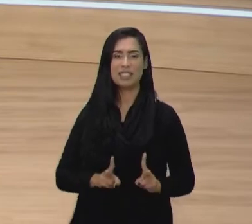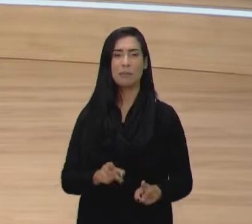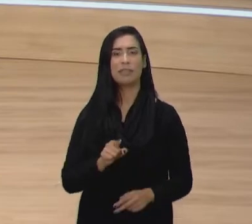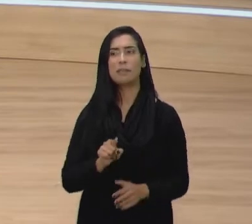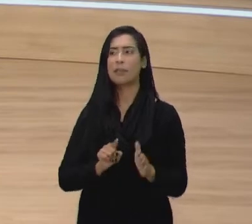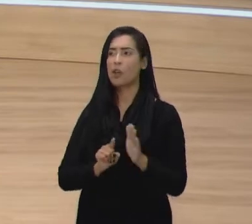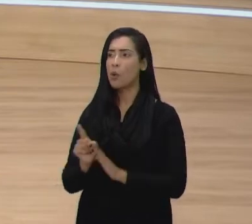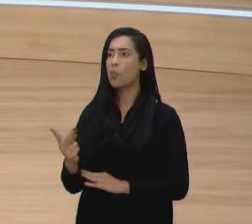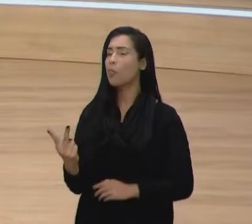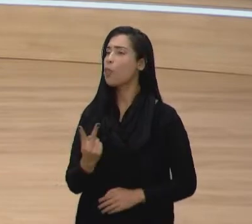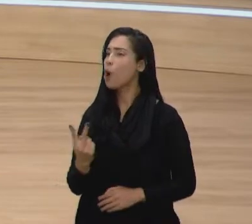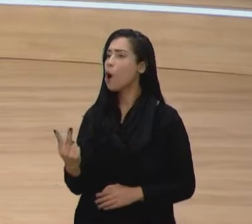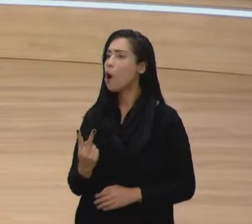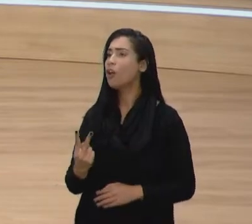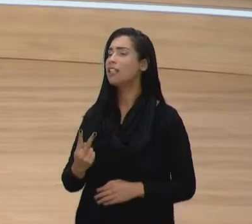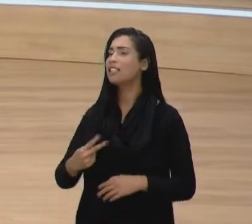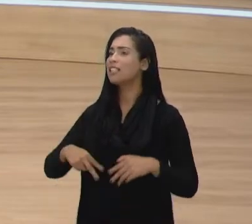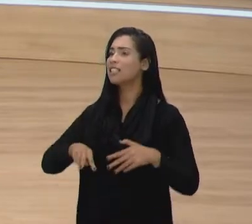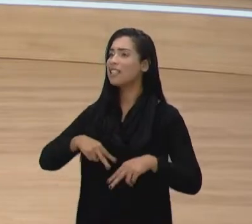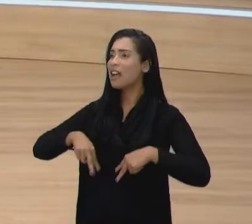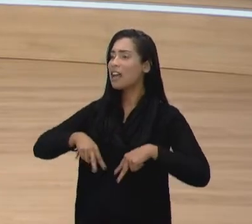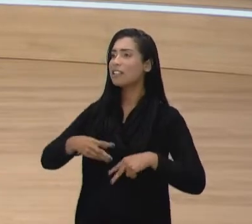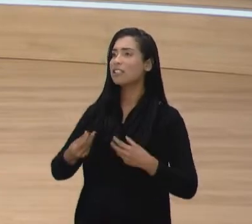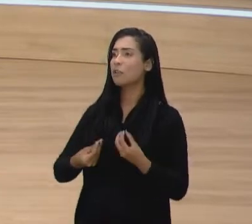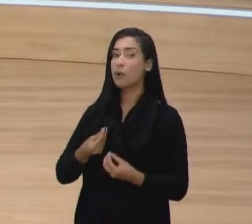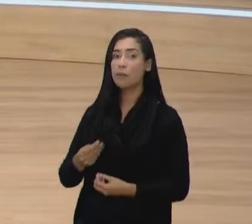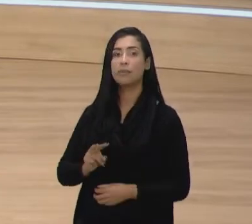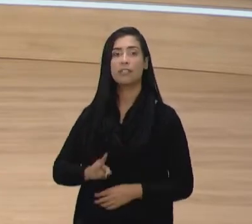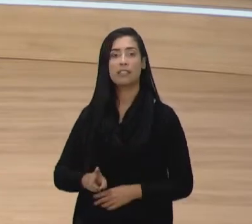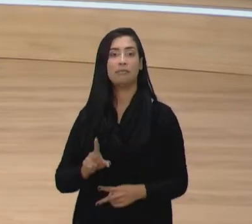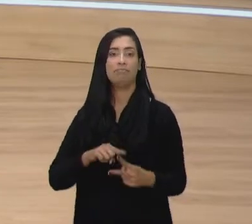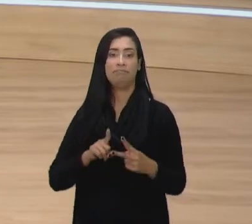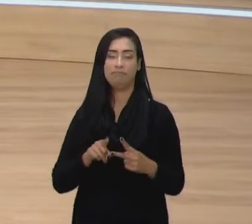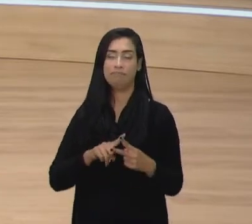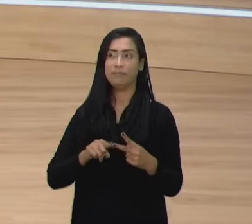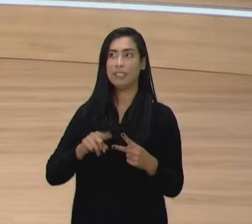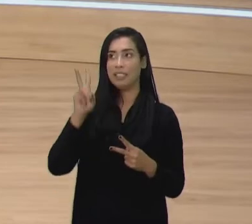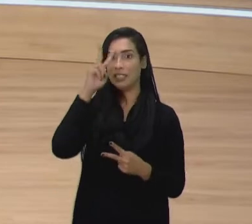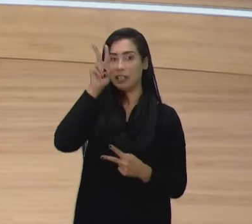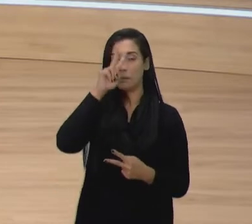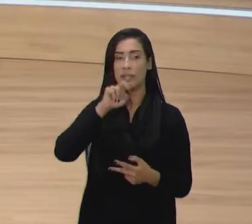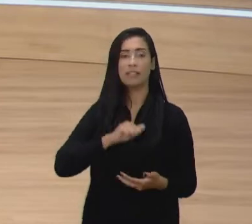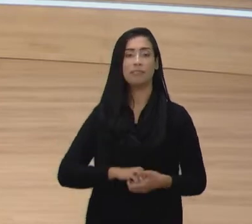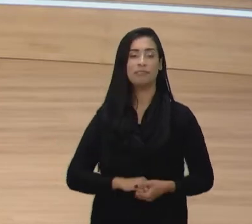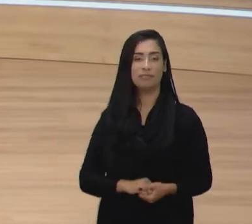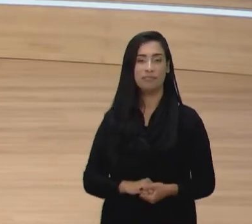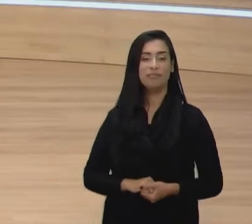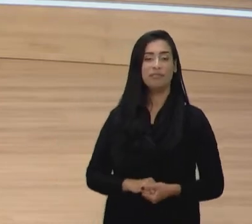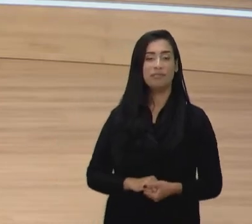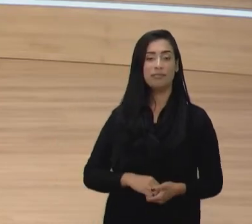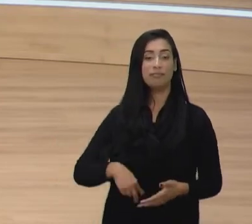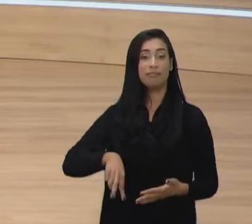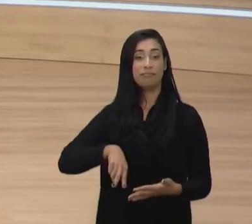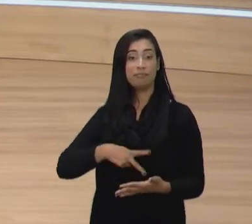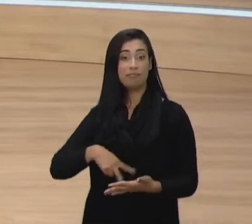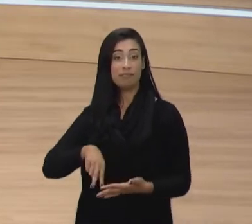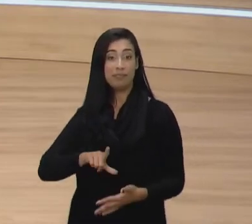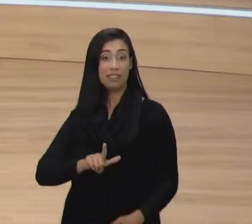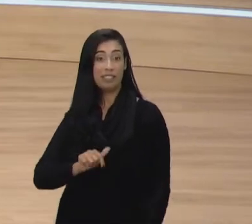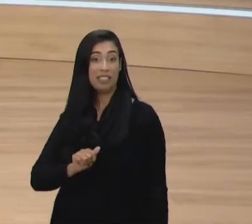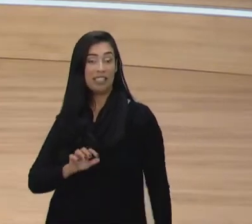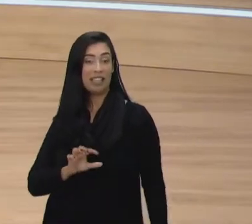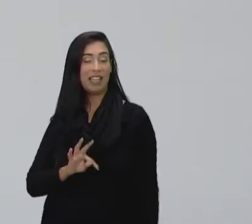tango. Mas vamos lá. Hoje nós vamos de salsa, uma dança latina muito caliente. Ela